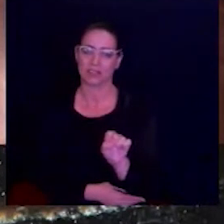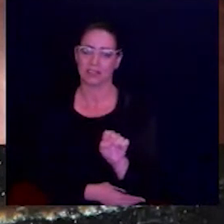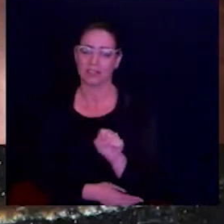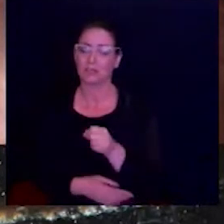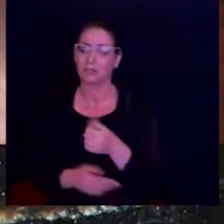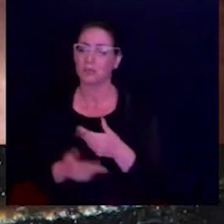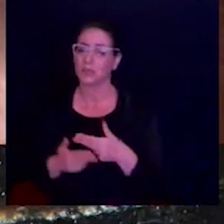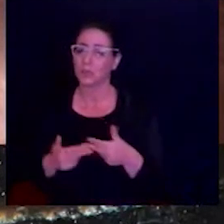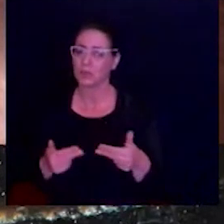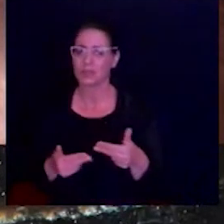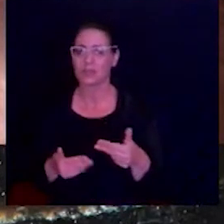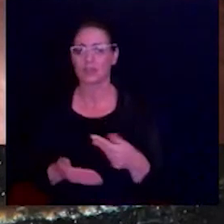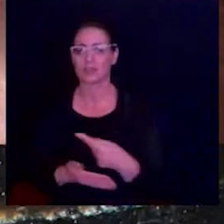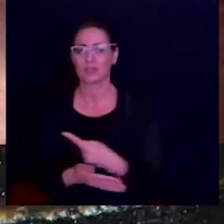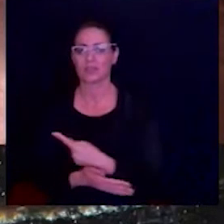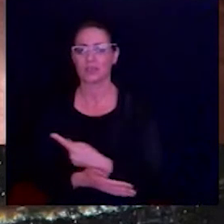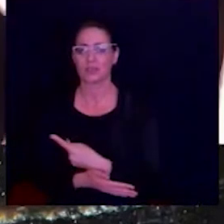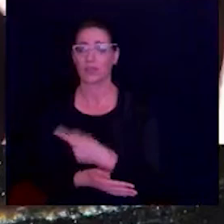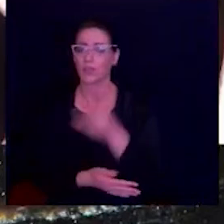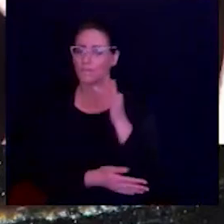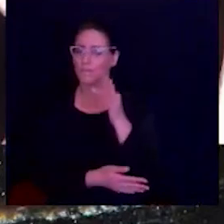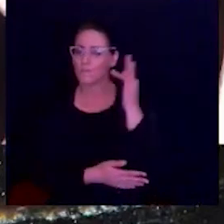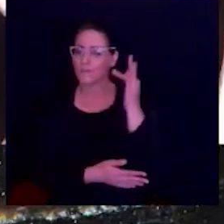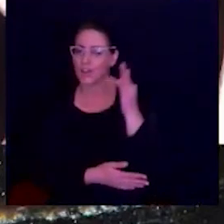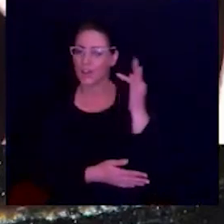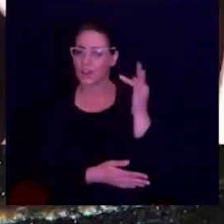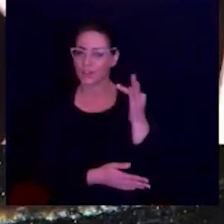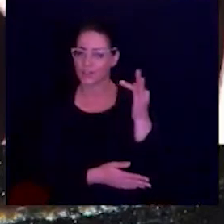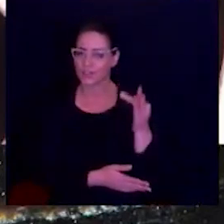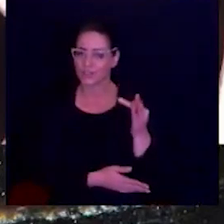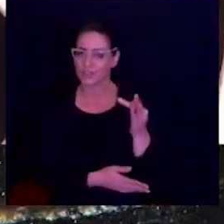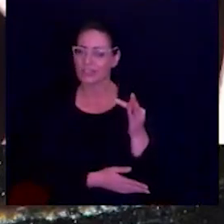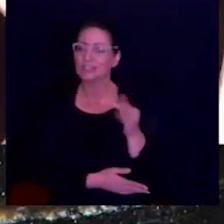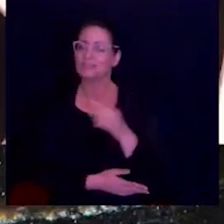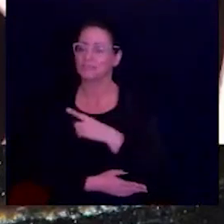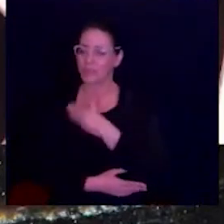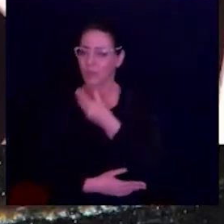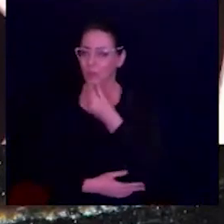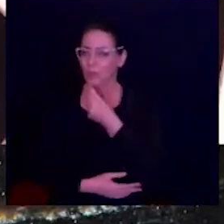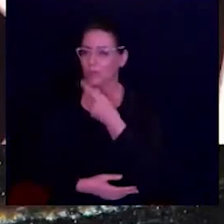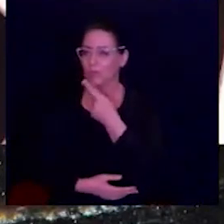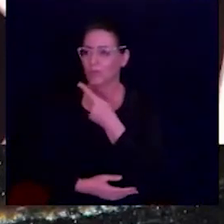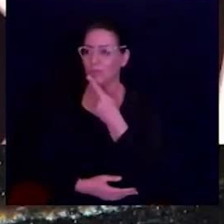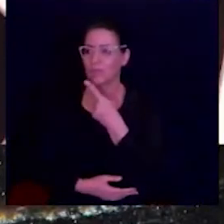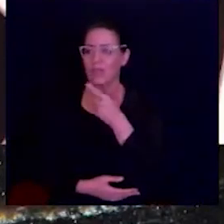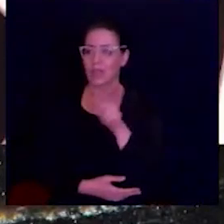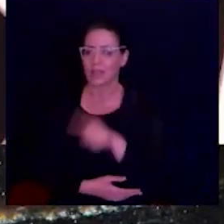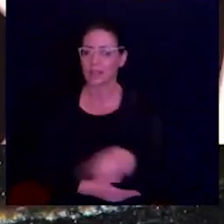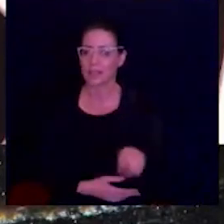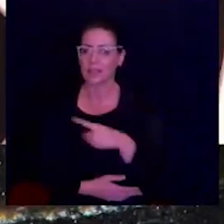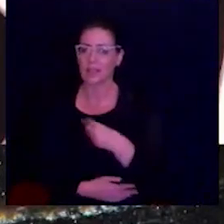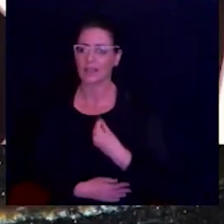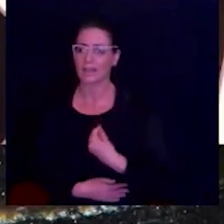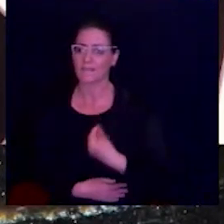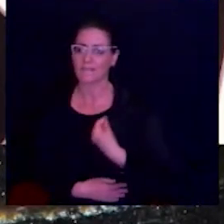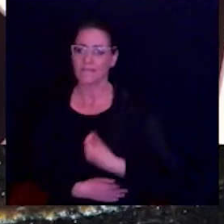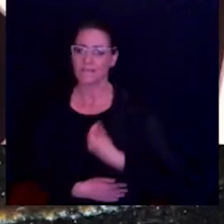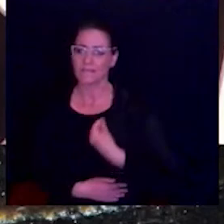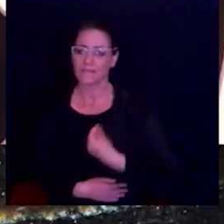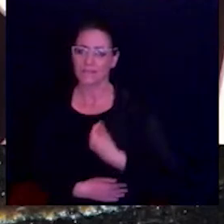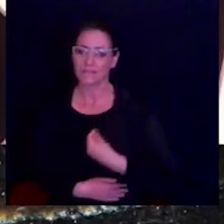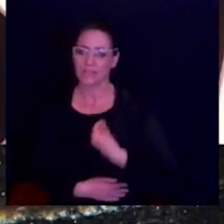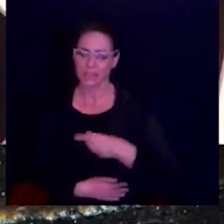pandemia. Heidegger, um filósofo que eu ando lendo, ele diz que as condições de vida, que as